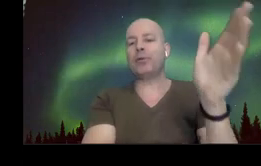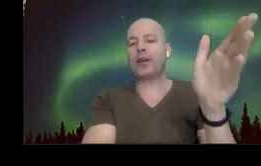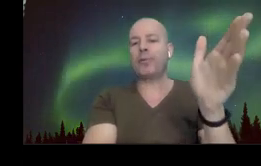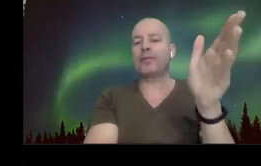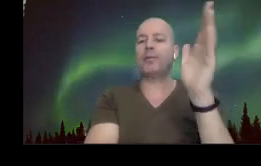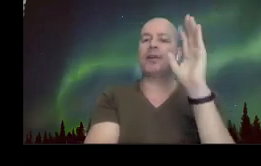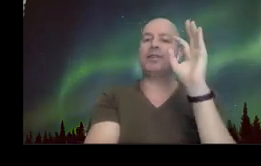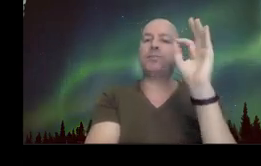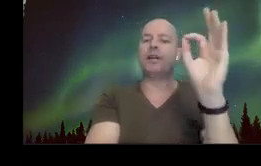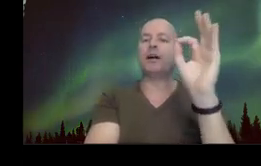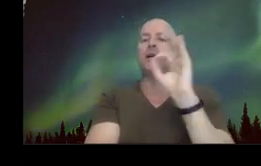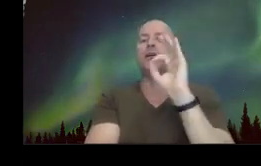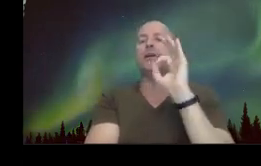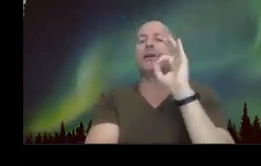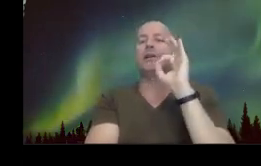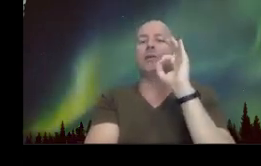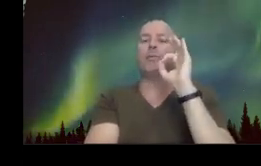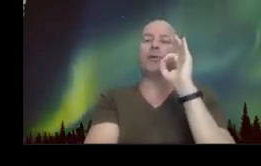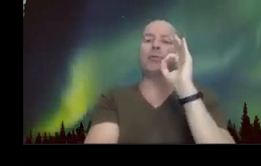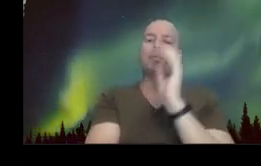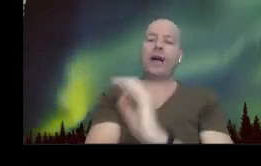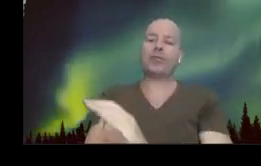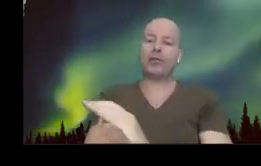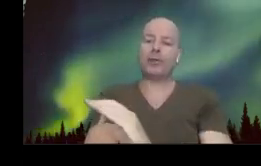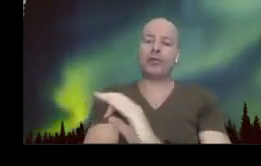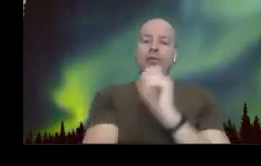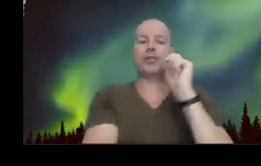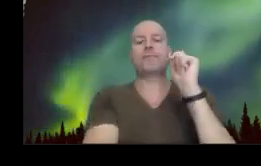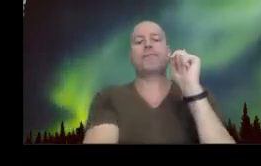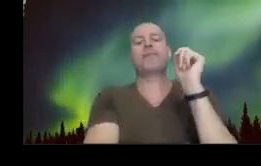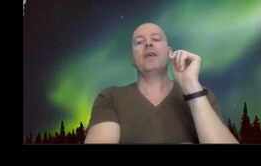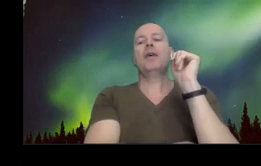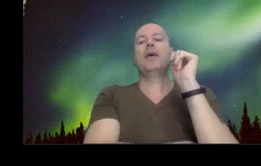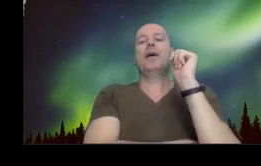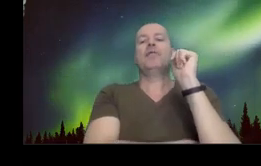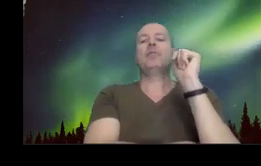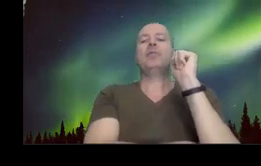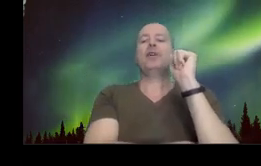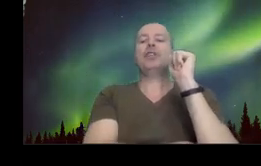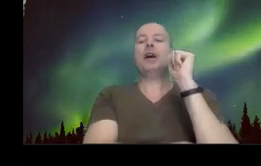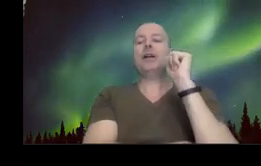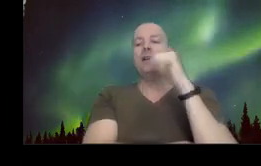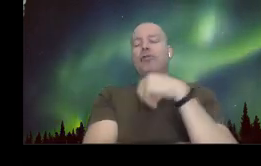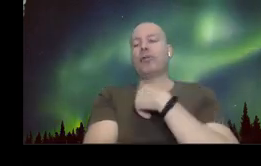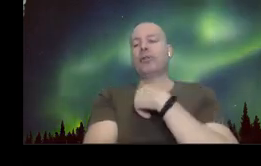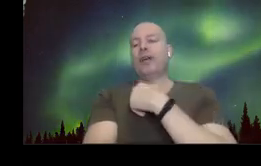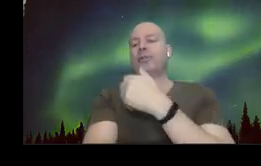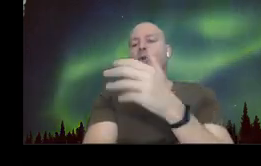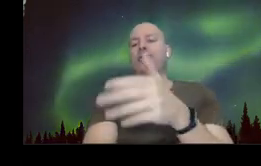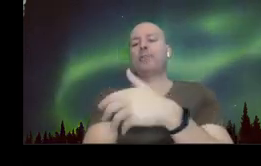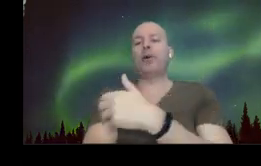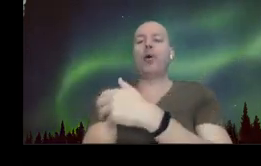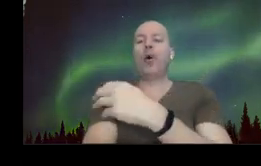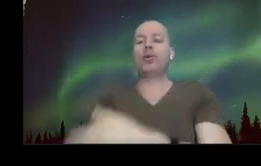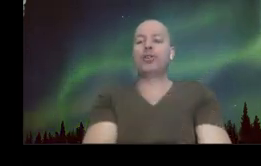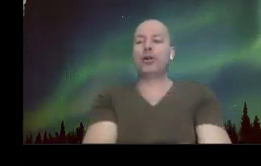você bagunçou minha cabeça. Explica. Vamos para o mundo prático, minha gente. Vamos imaginar, isso acontece,